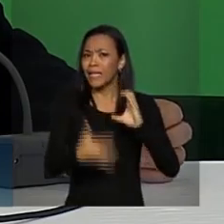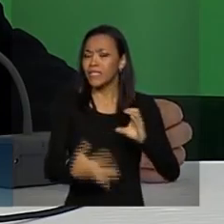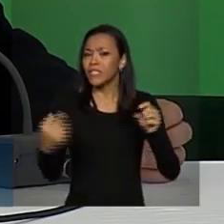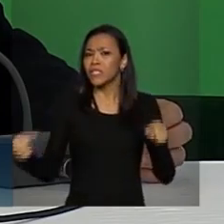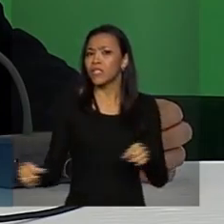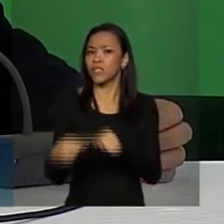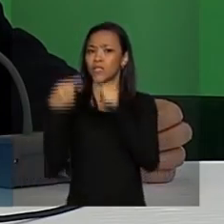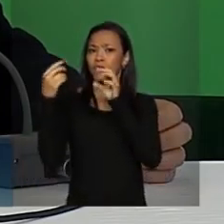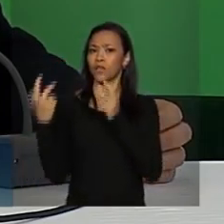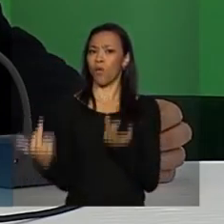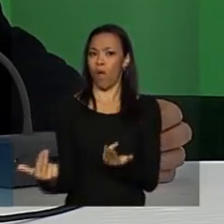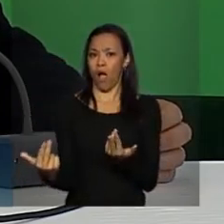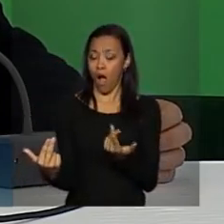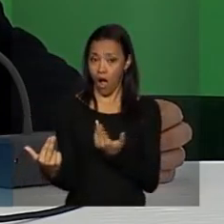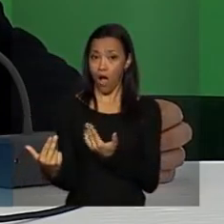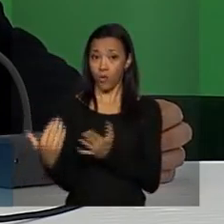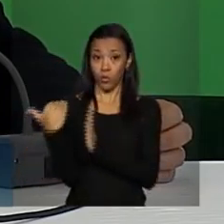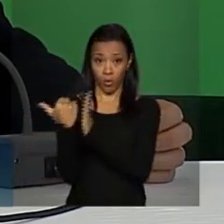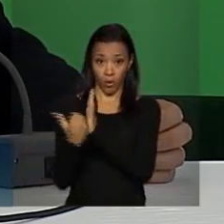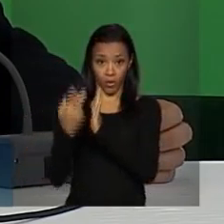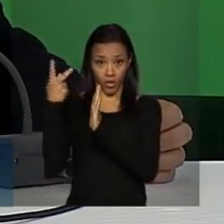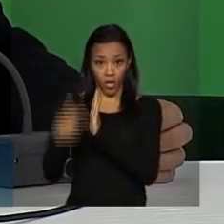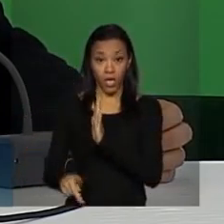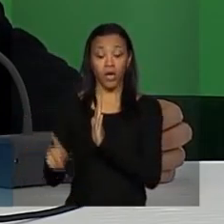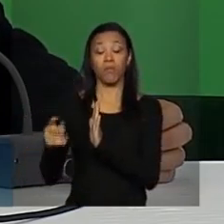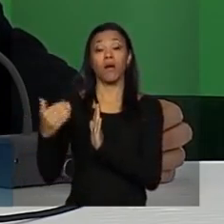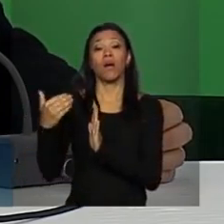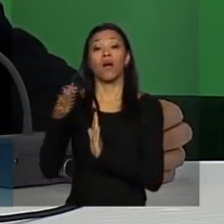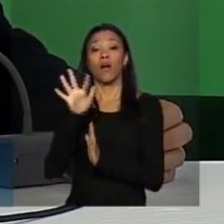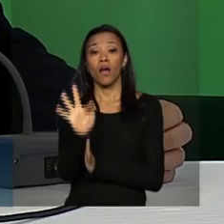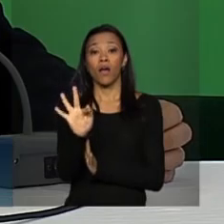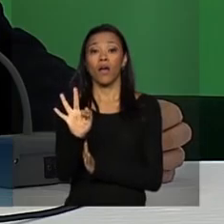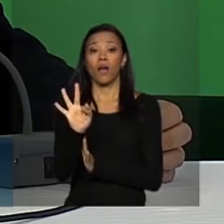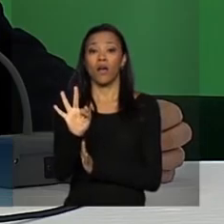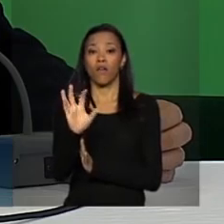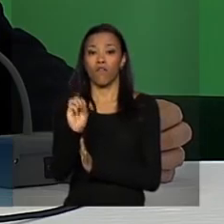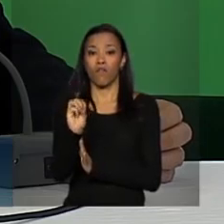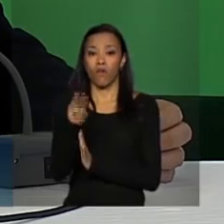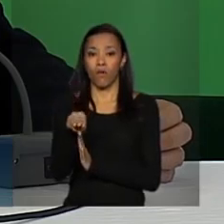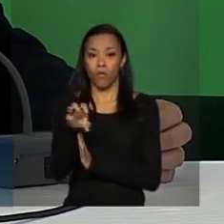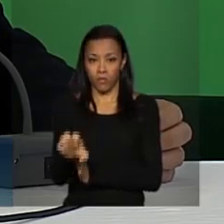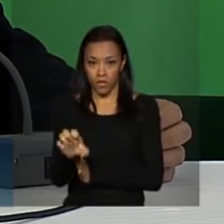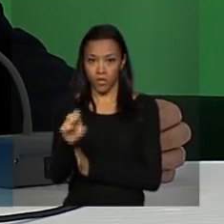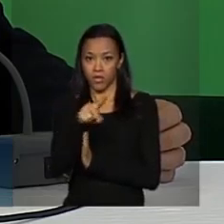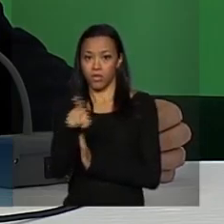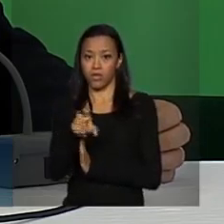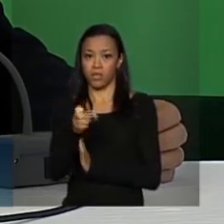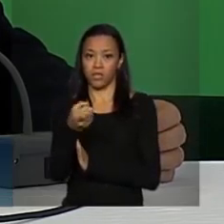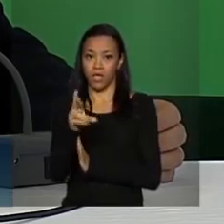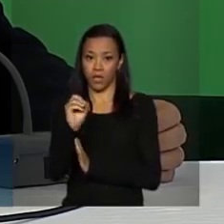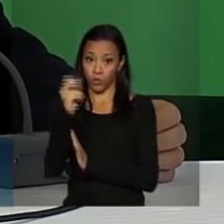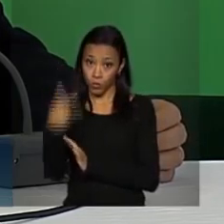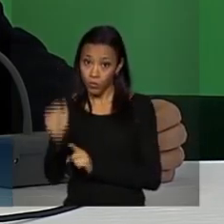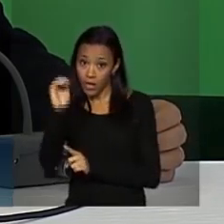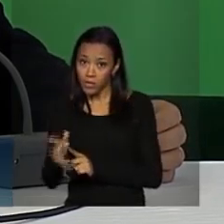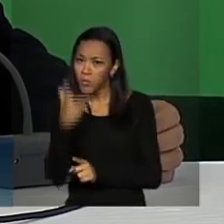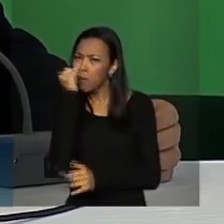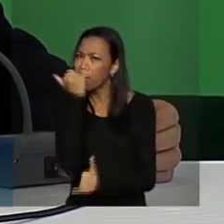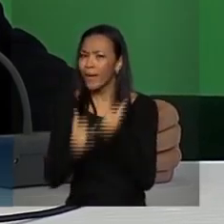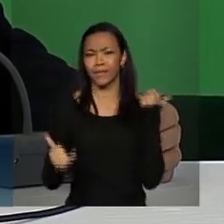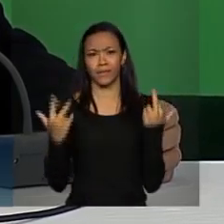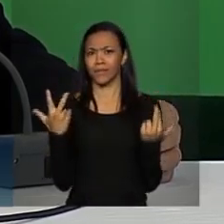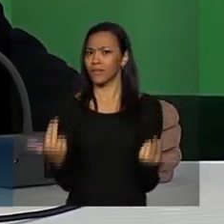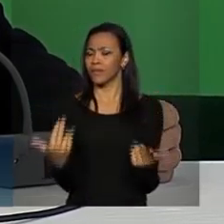programa Fome Zero, e também tem trabalhado muito essa questão. Além